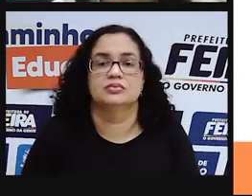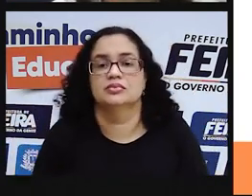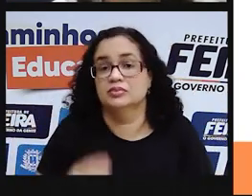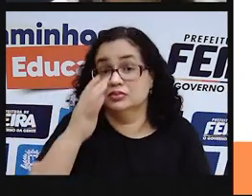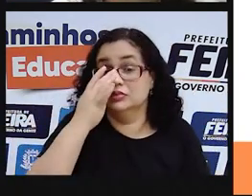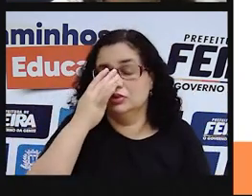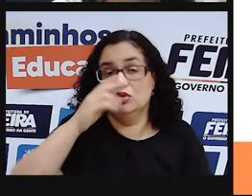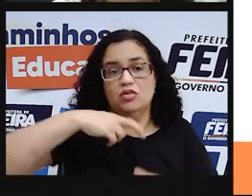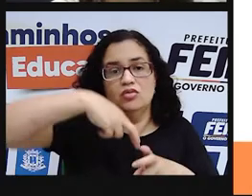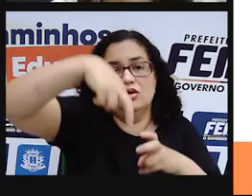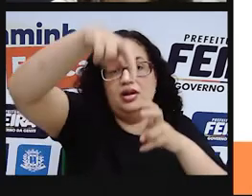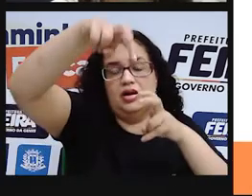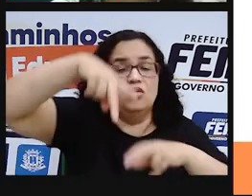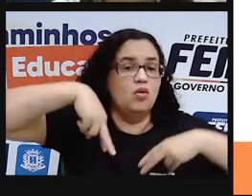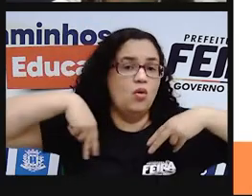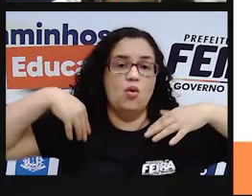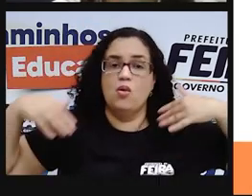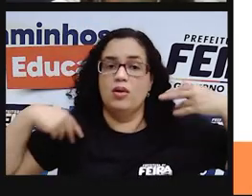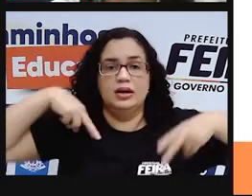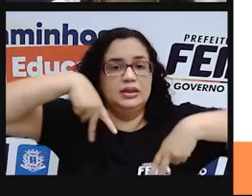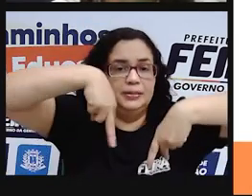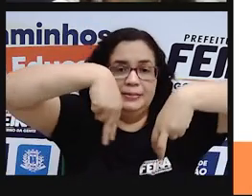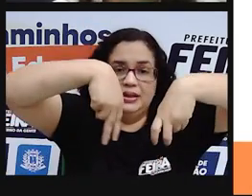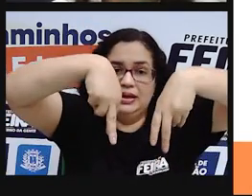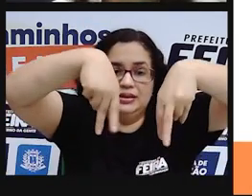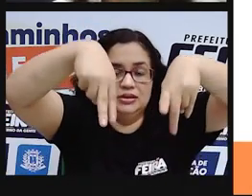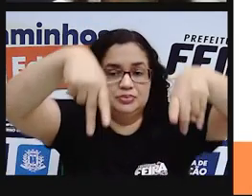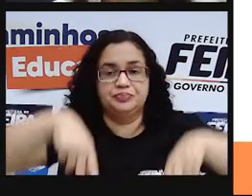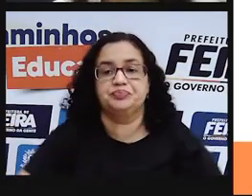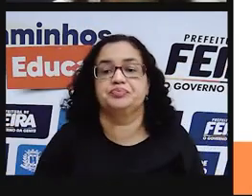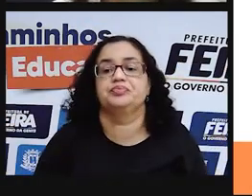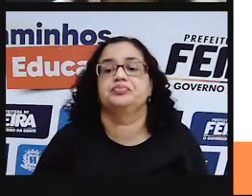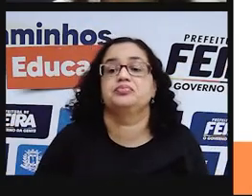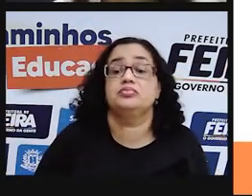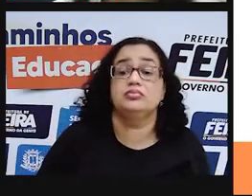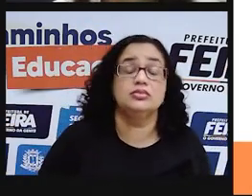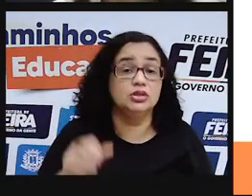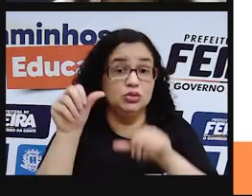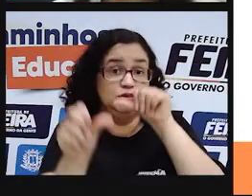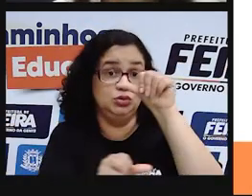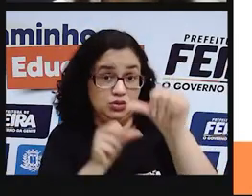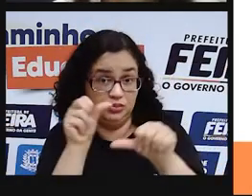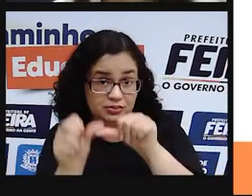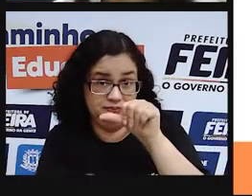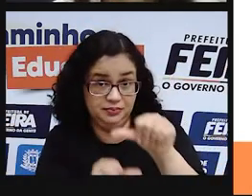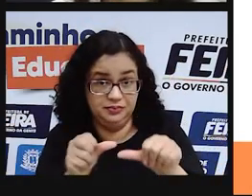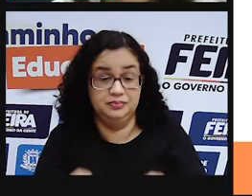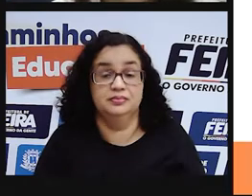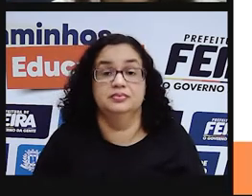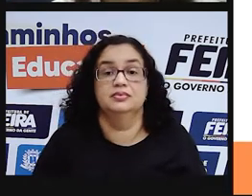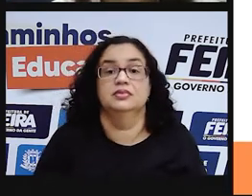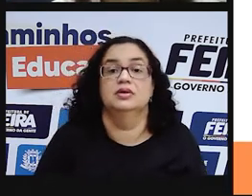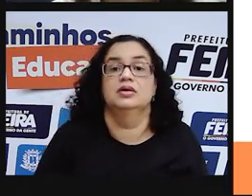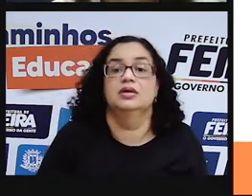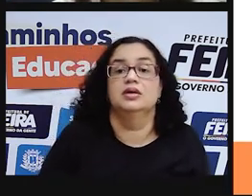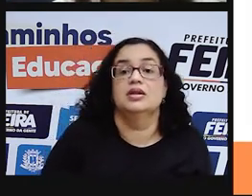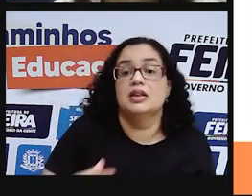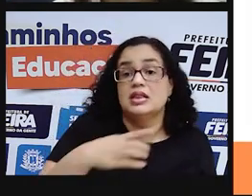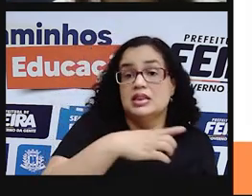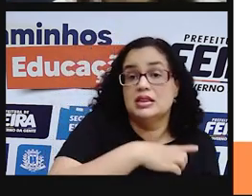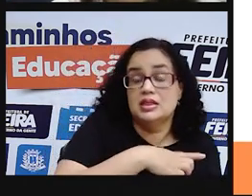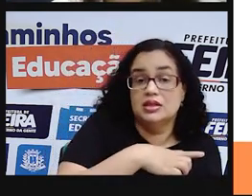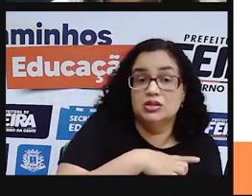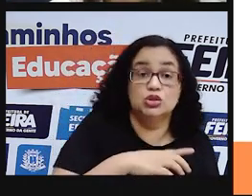Uber corro faça uma caminhada e aí está em processo de revitalização essa Lagoa essa Lagoa